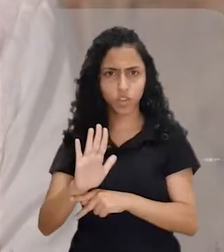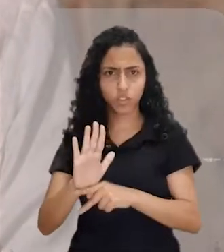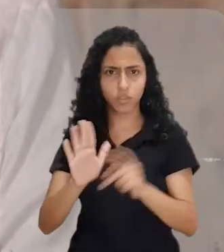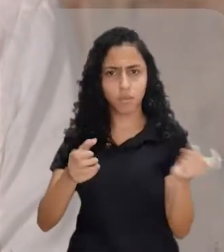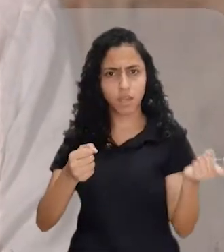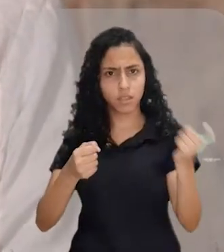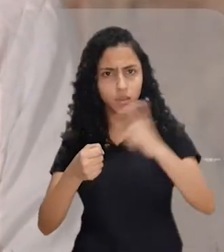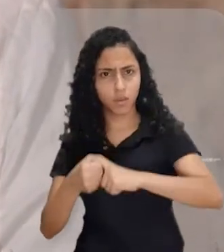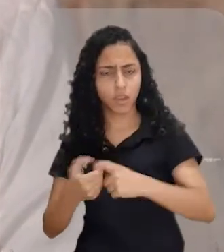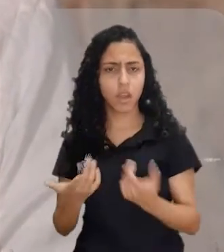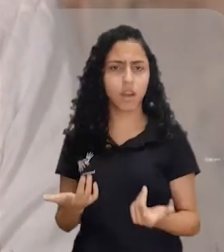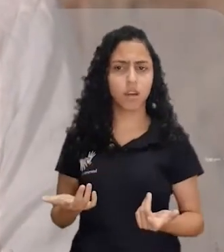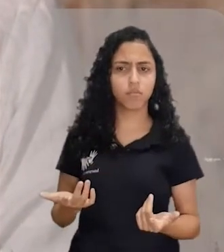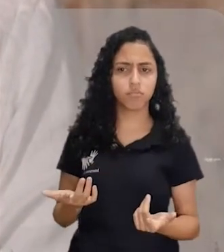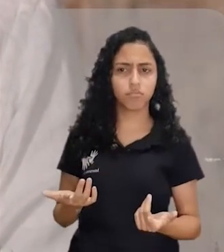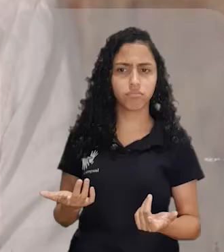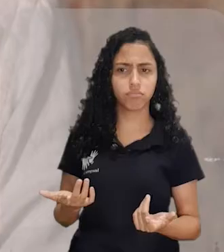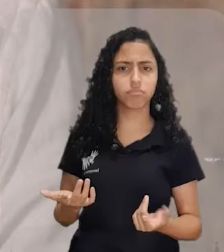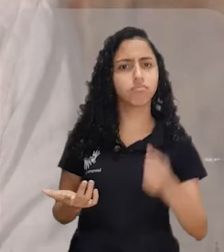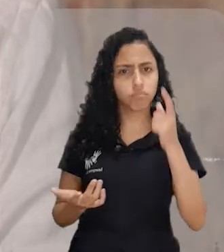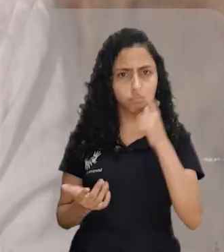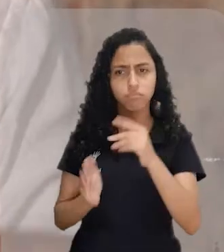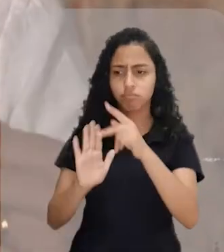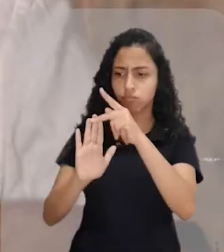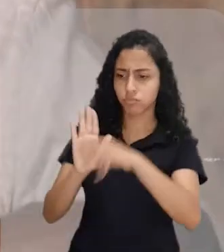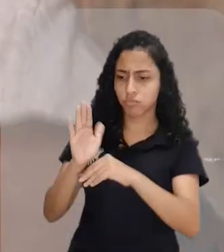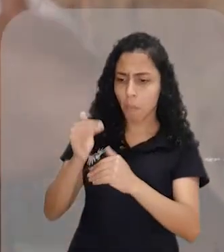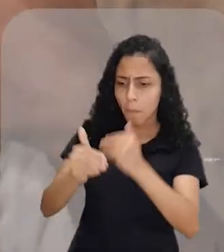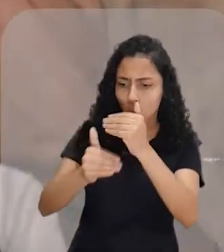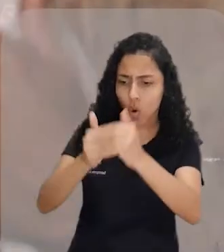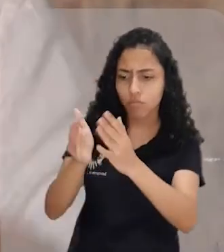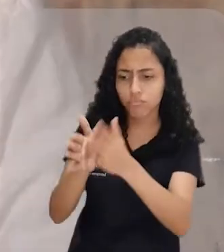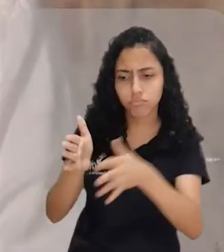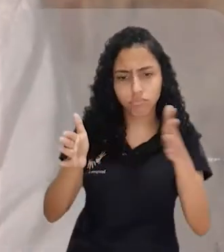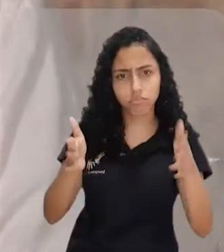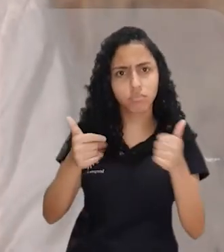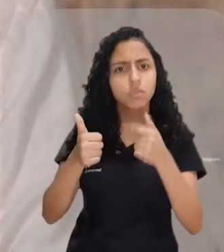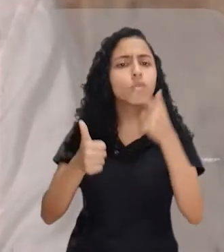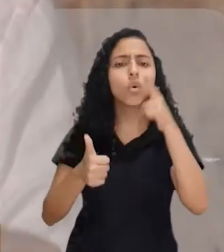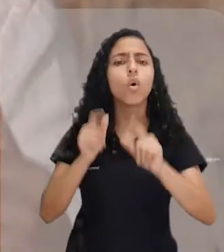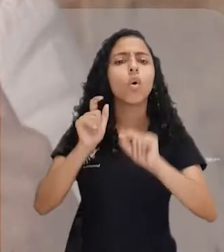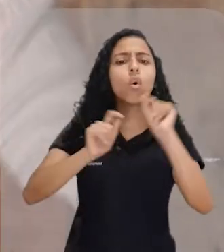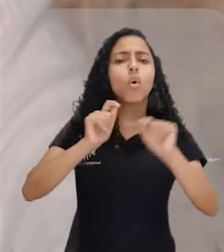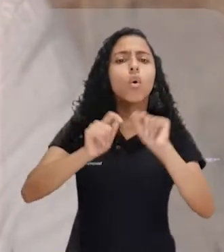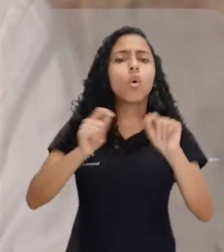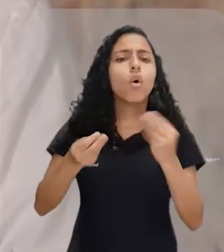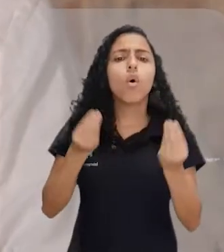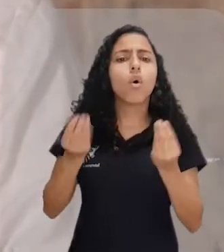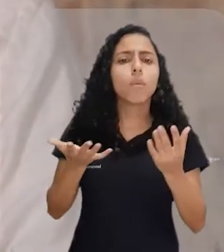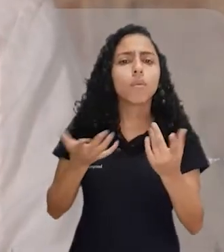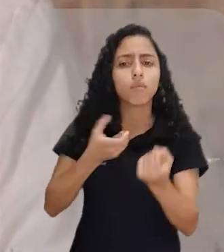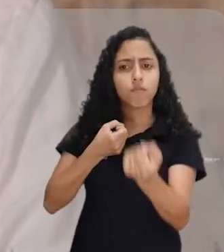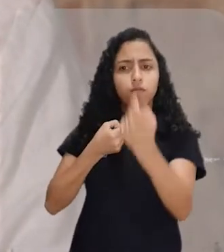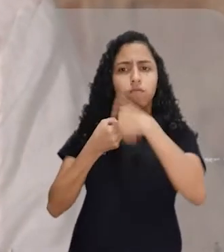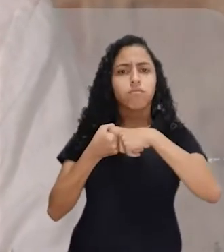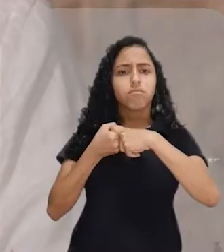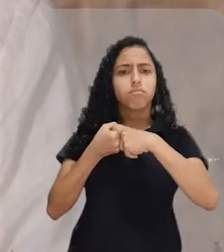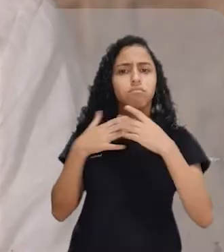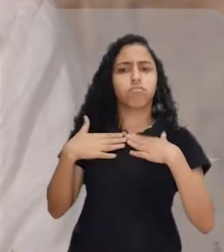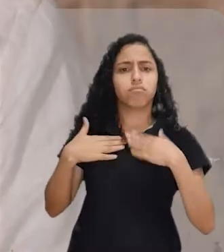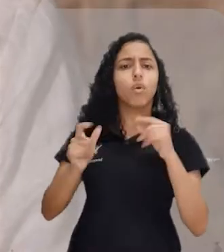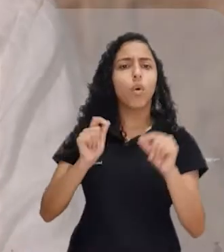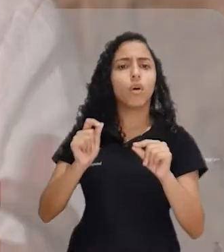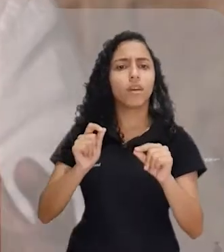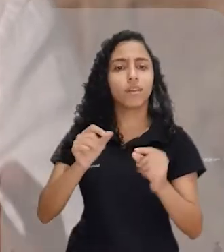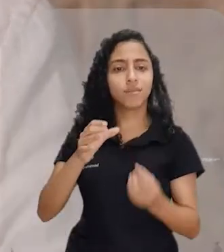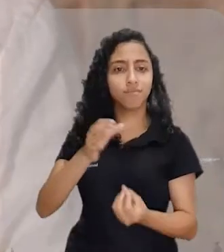gente está fazendo um projeto de restauração e quando ele atinge o processo também, né? A médio e longo prazo. A gente vai ter o retorno de